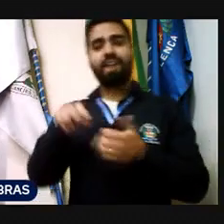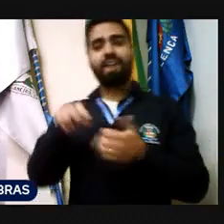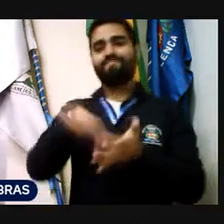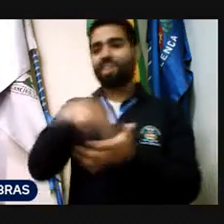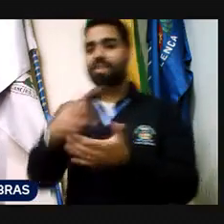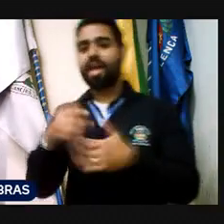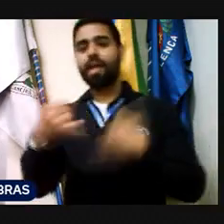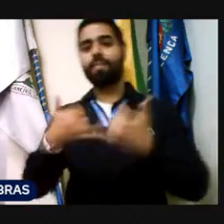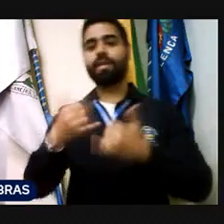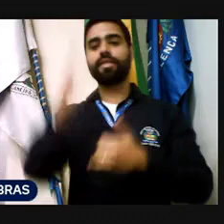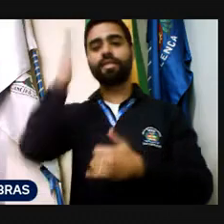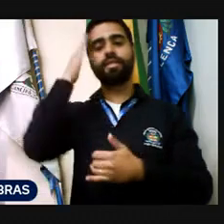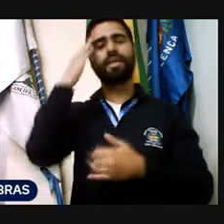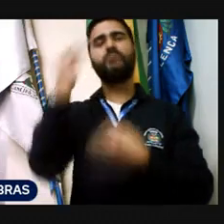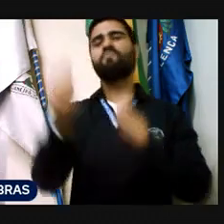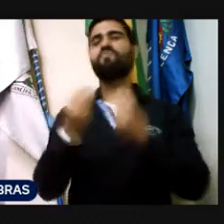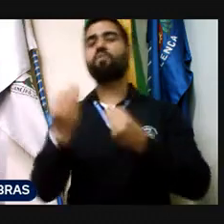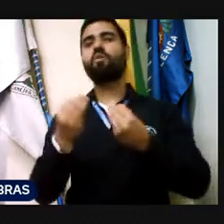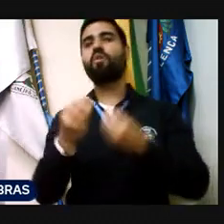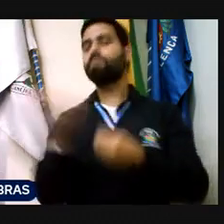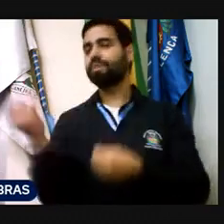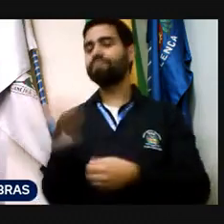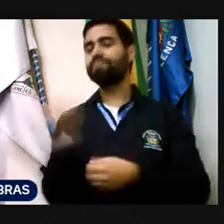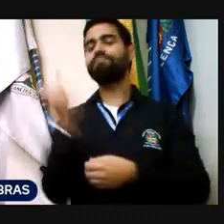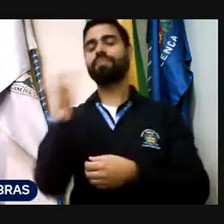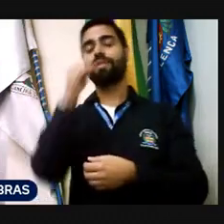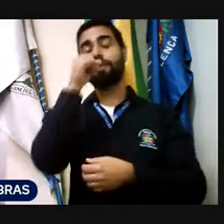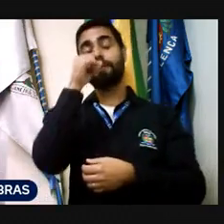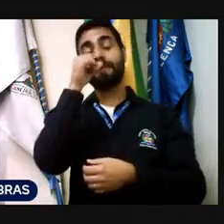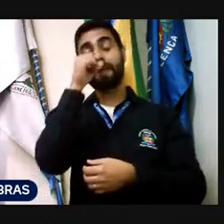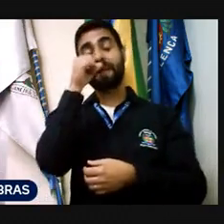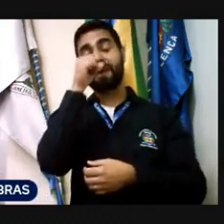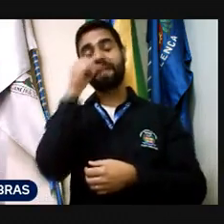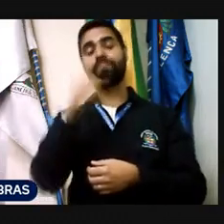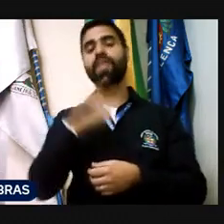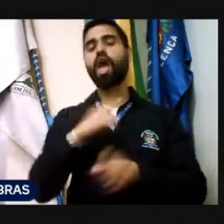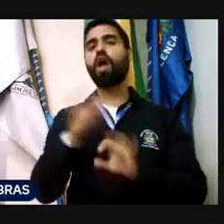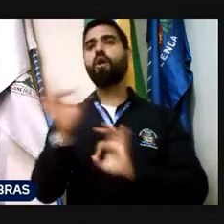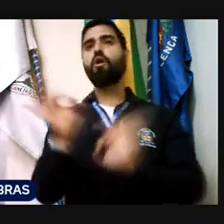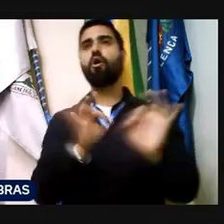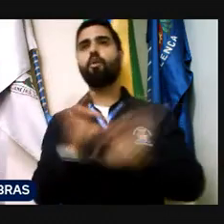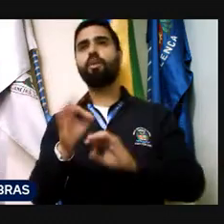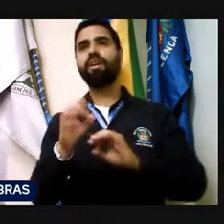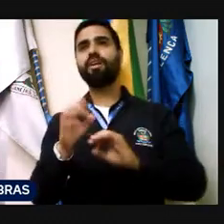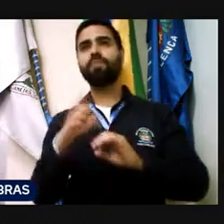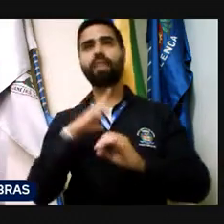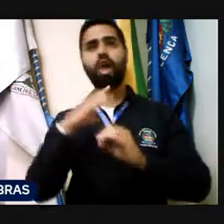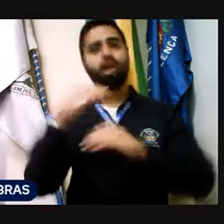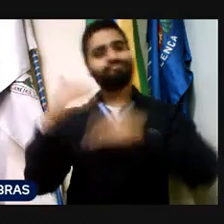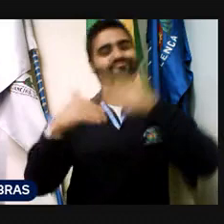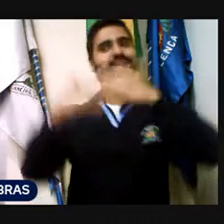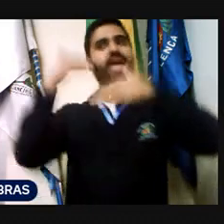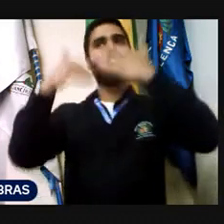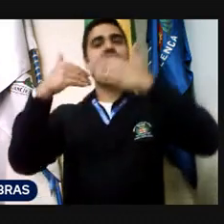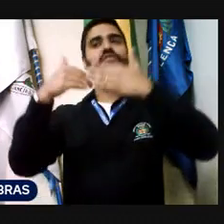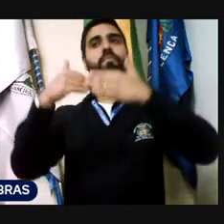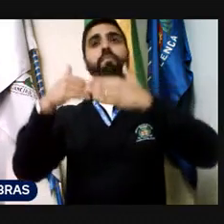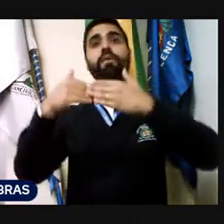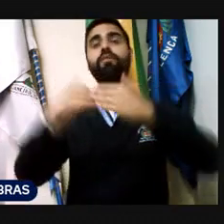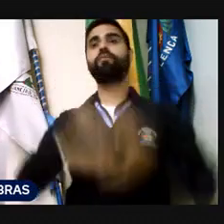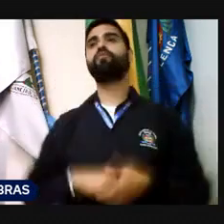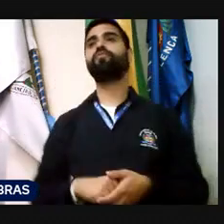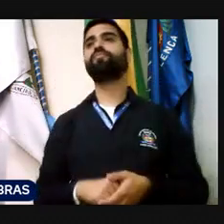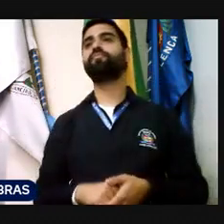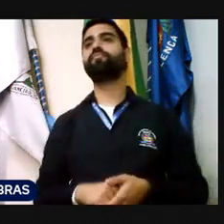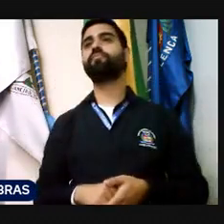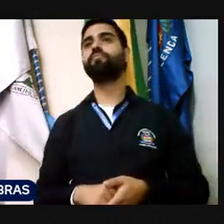sabe o quão importante um projeto desse no desenvolvimento, tanto